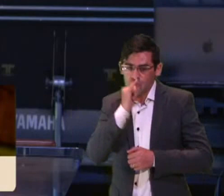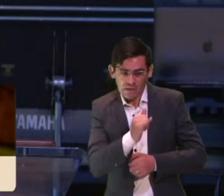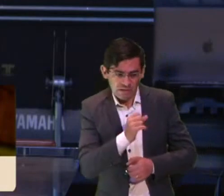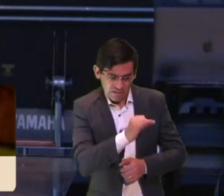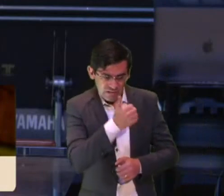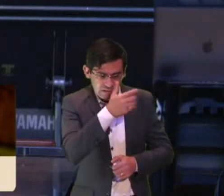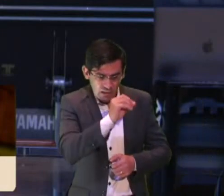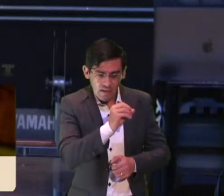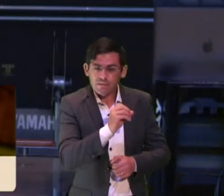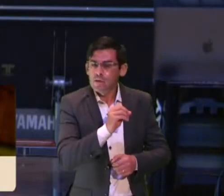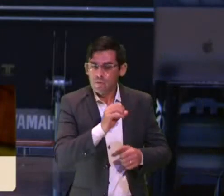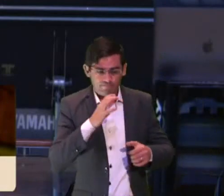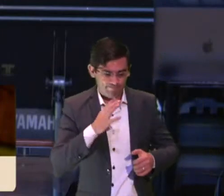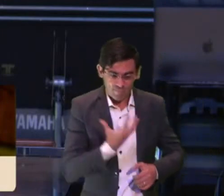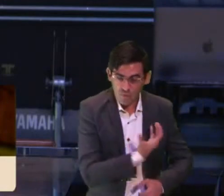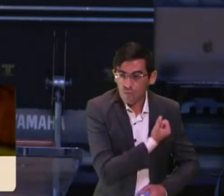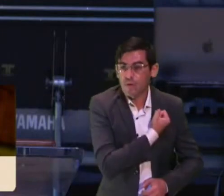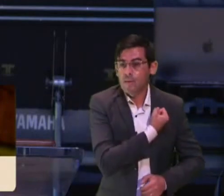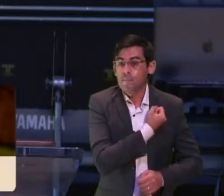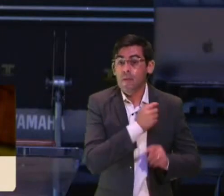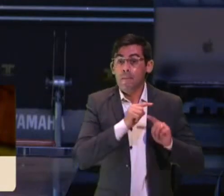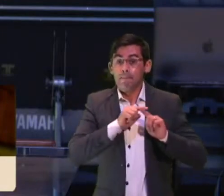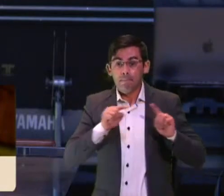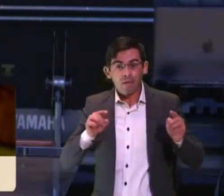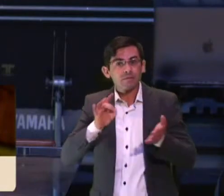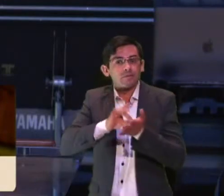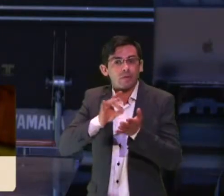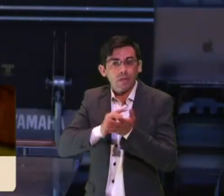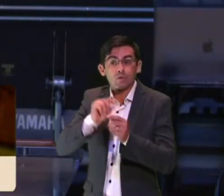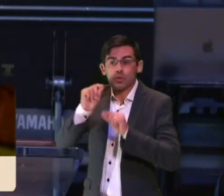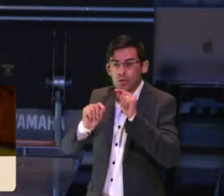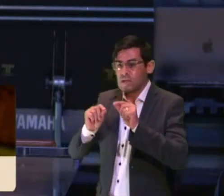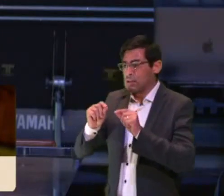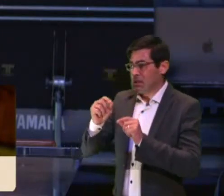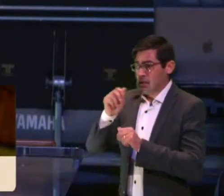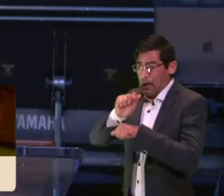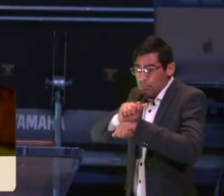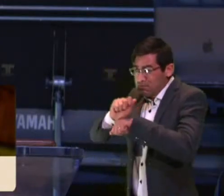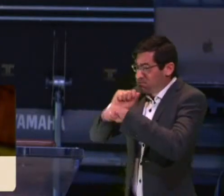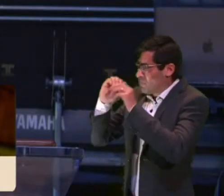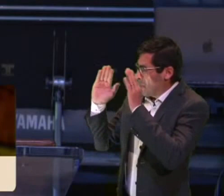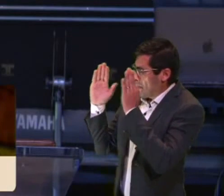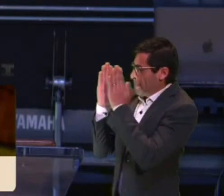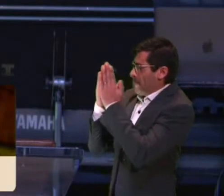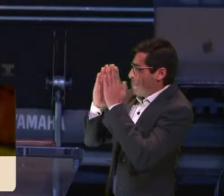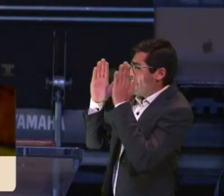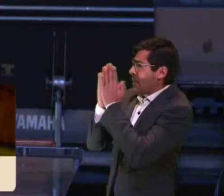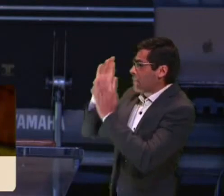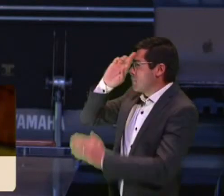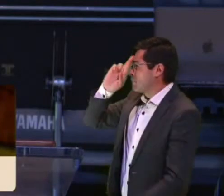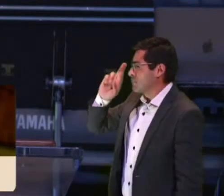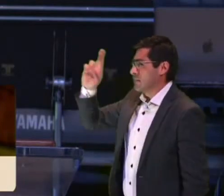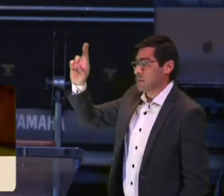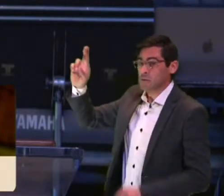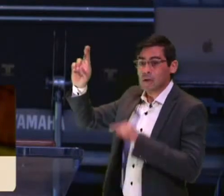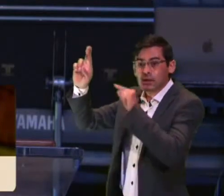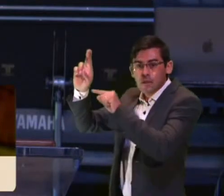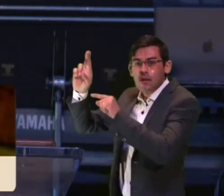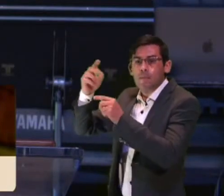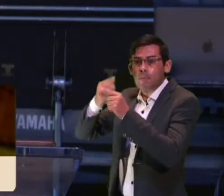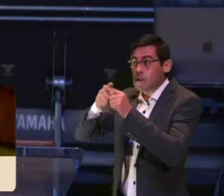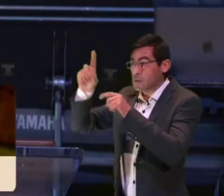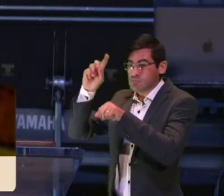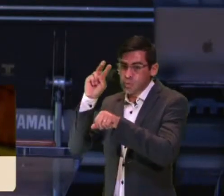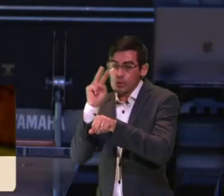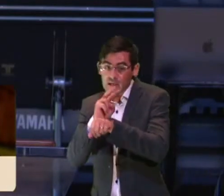10 eu vou poupar. Olha como a influência de um justo pode mudar realidades. Deus ia poupar cidades por causa